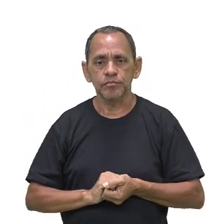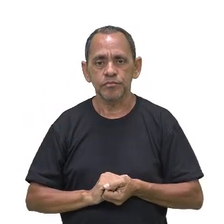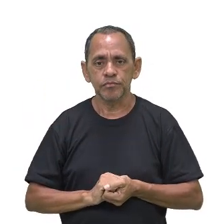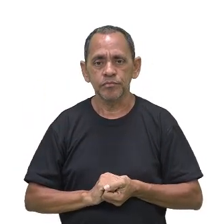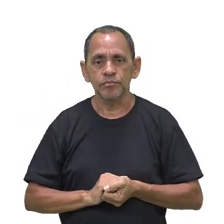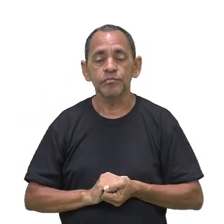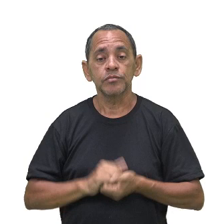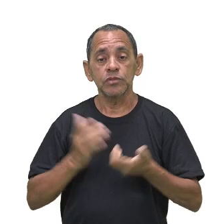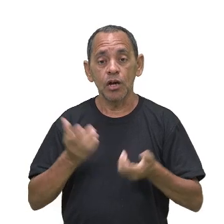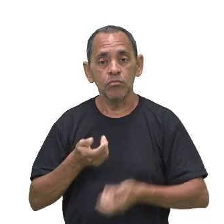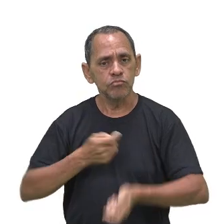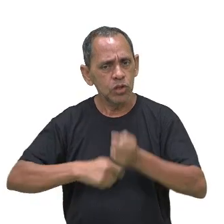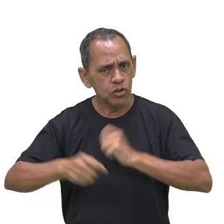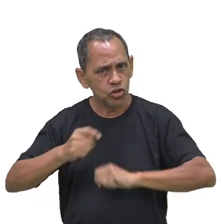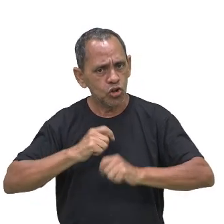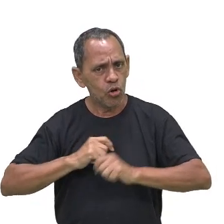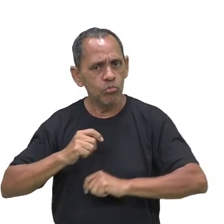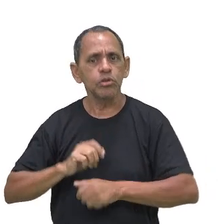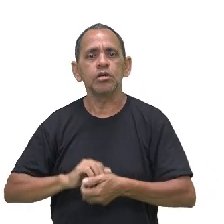das relações